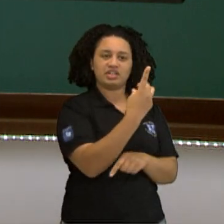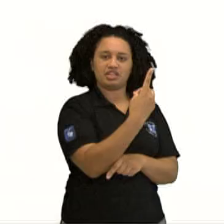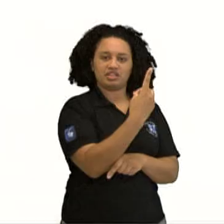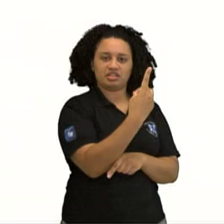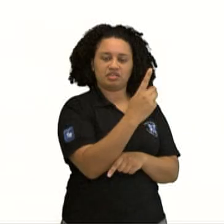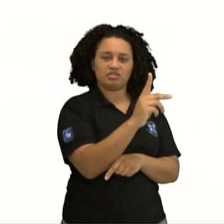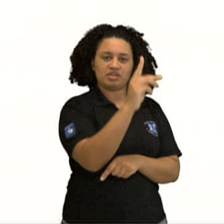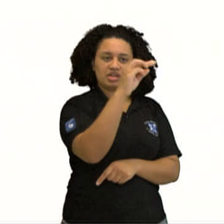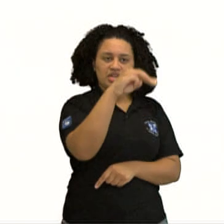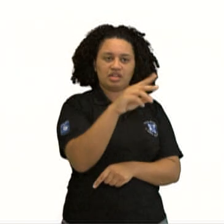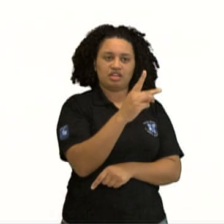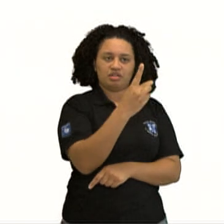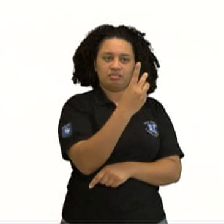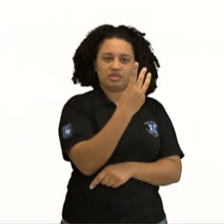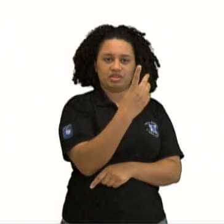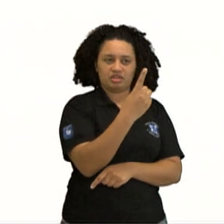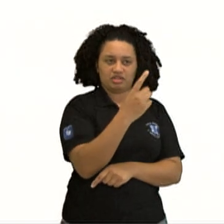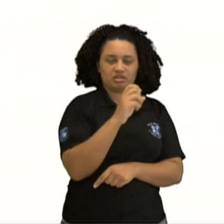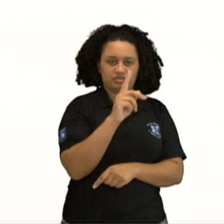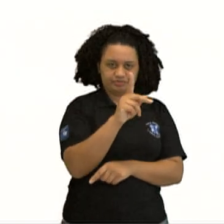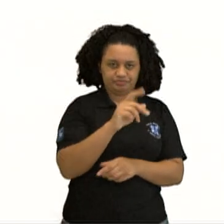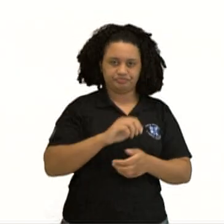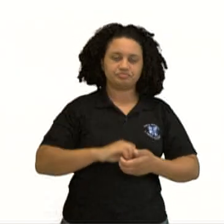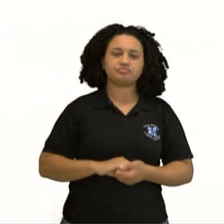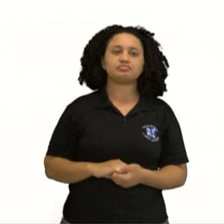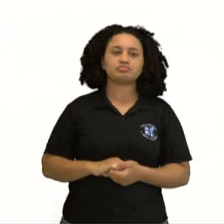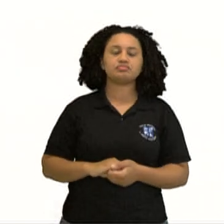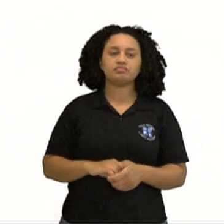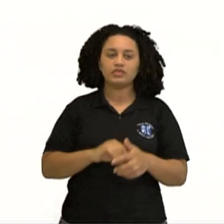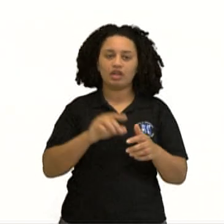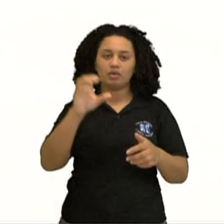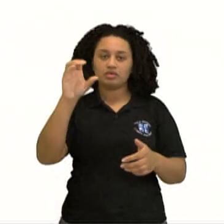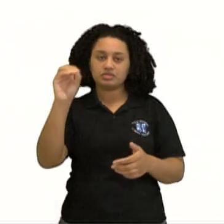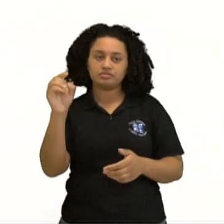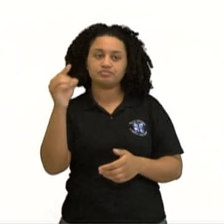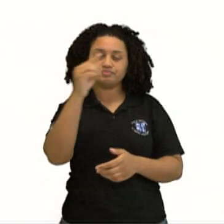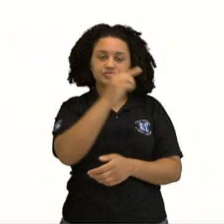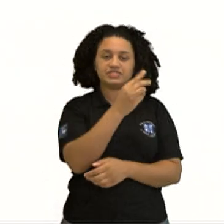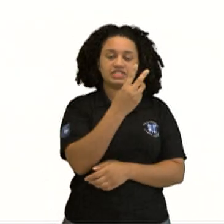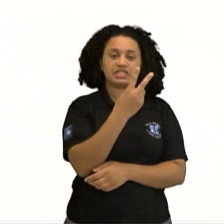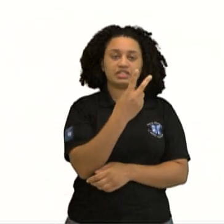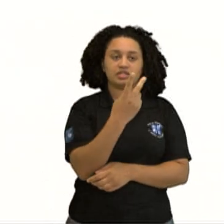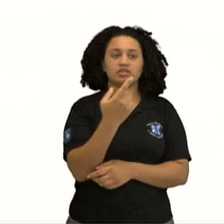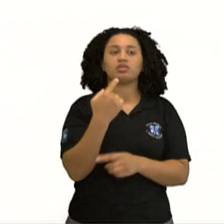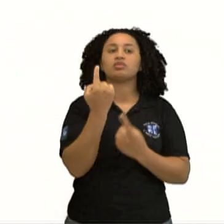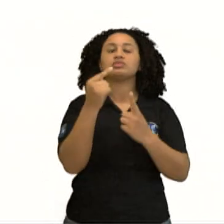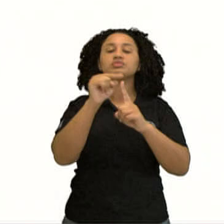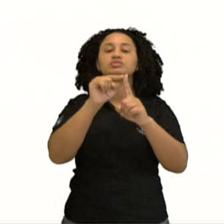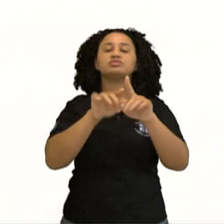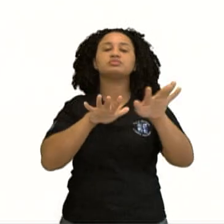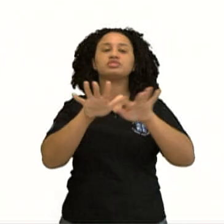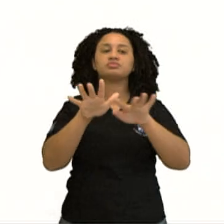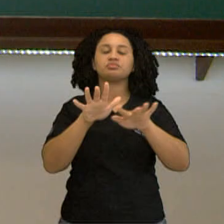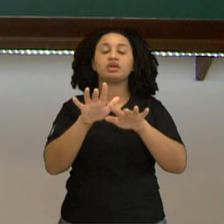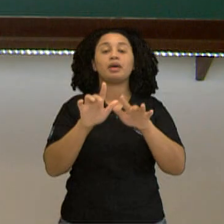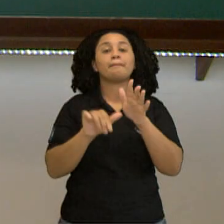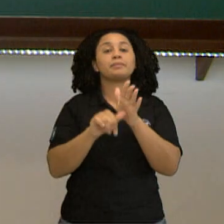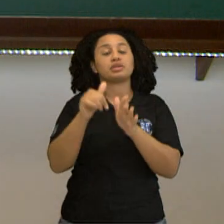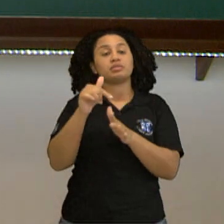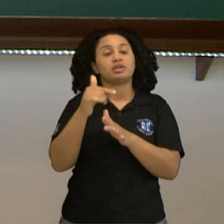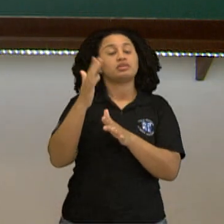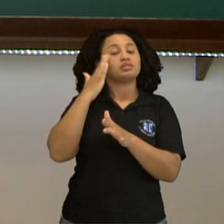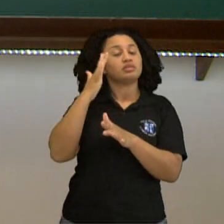30, número 31 ali. Ok, meus queridos? Beleza. Então vamos falar um pouquinho sobre esse tipo de movimento. Primeira coisa que eu sei que